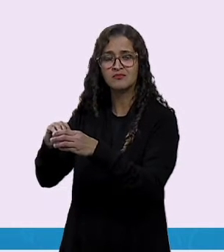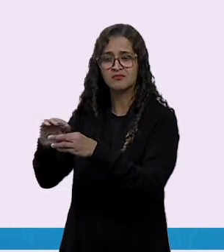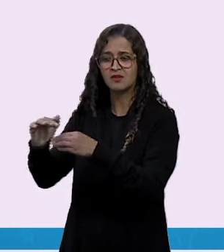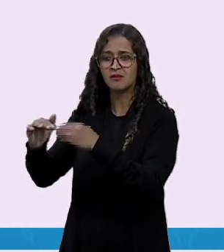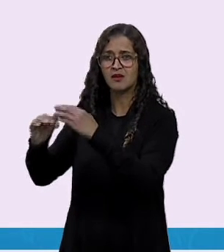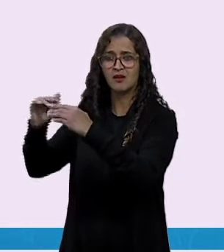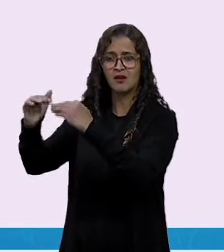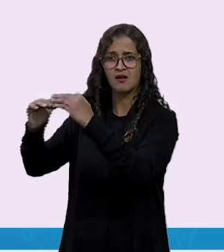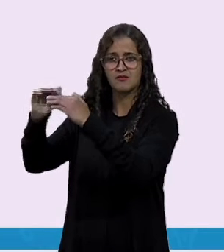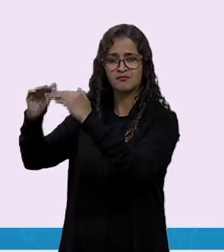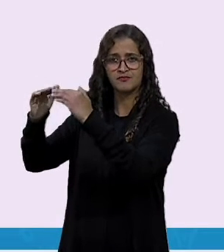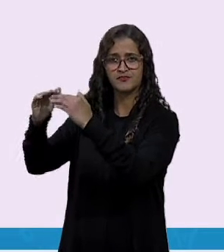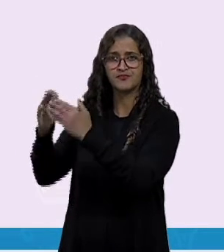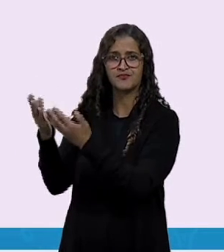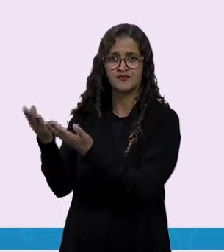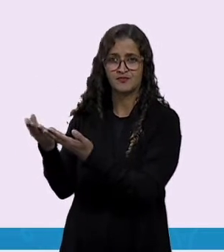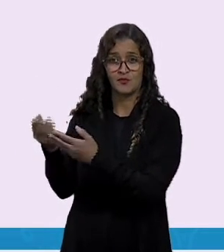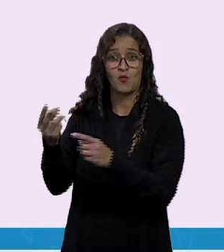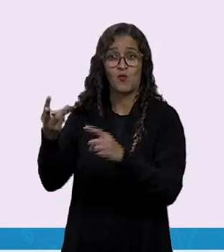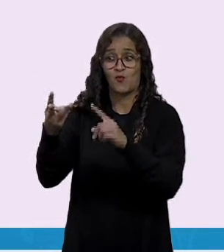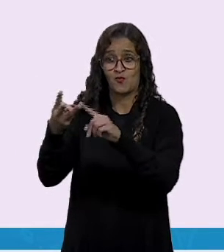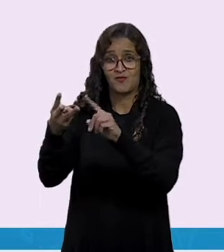próximos aqui, ó, a gente tem os animais